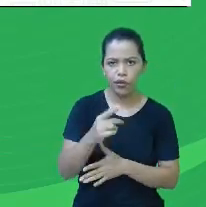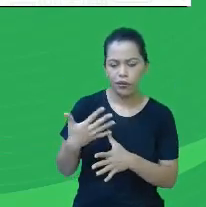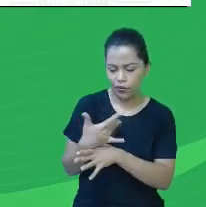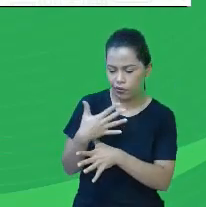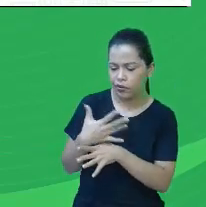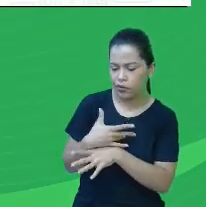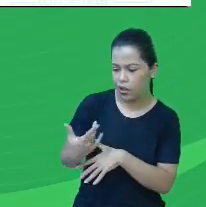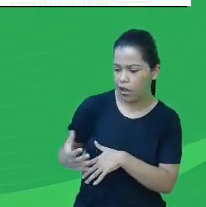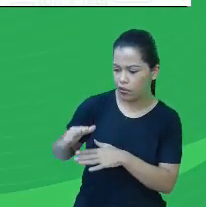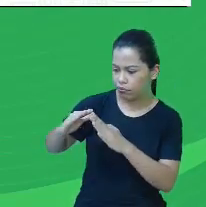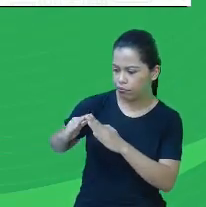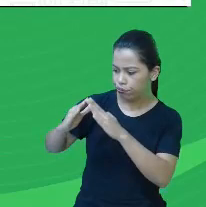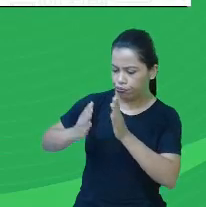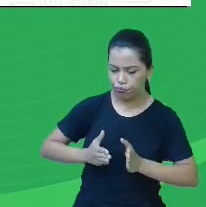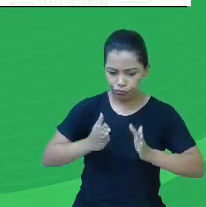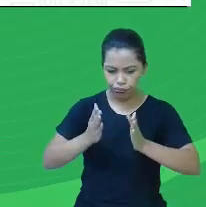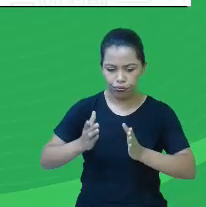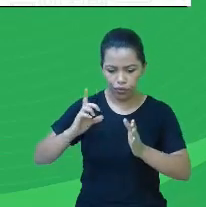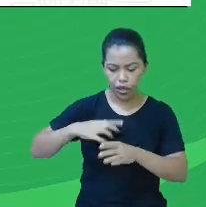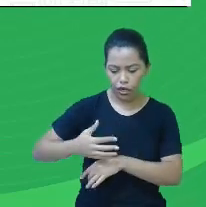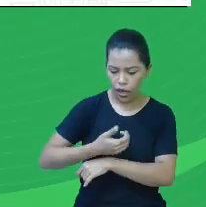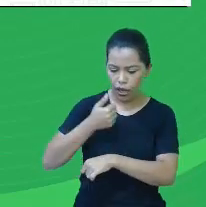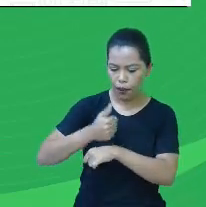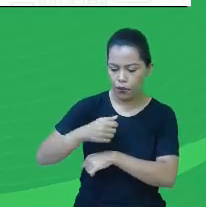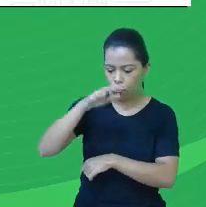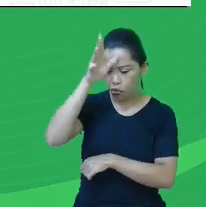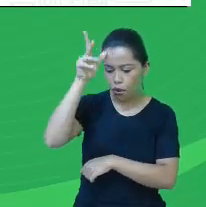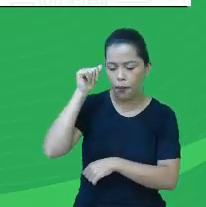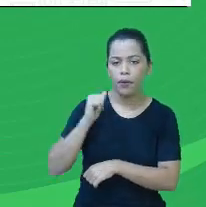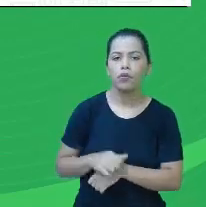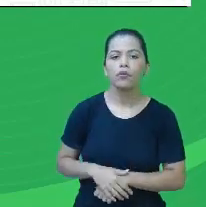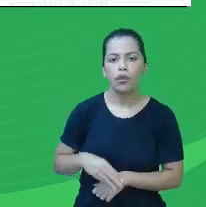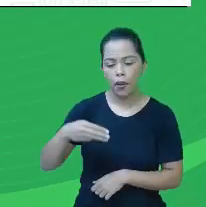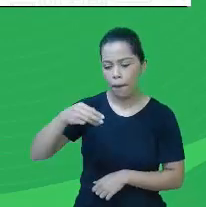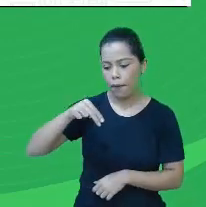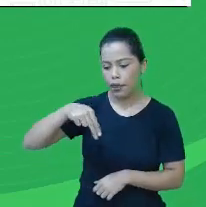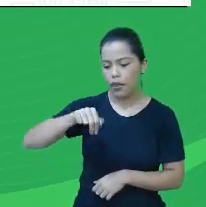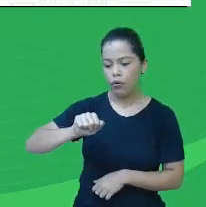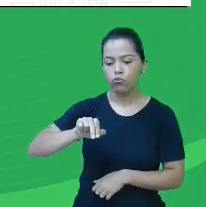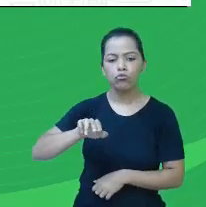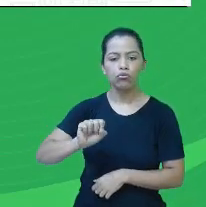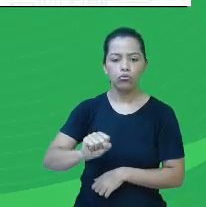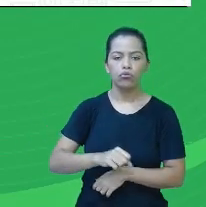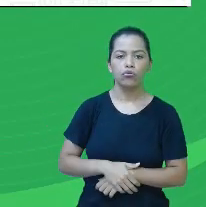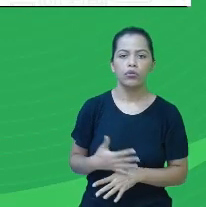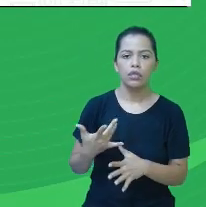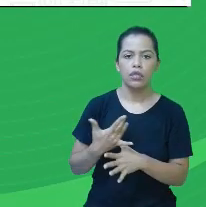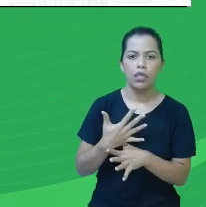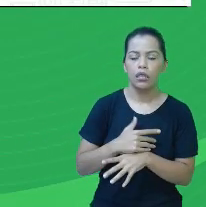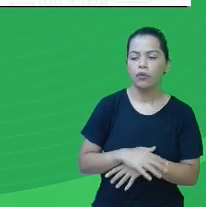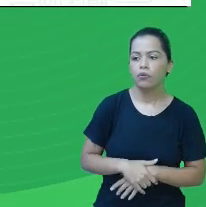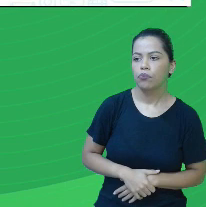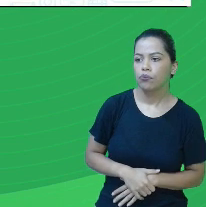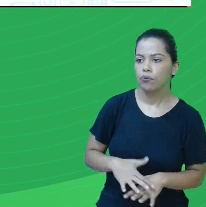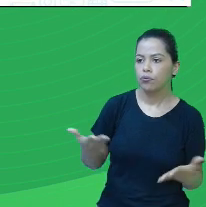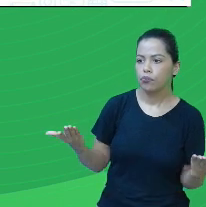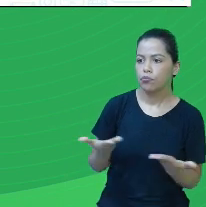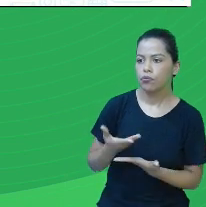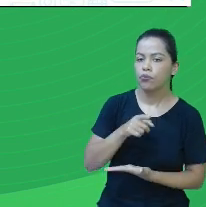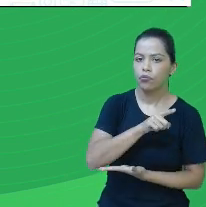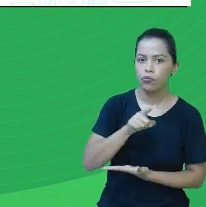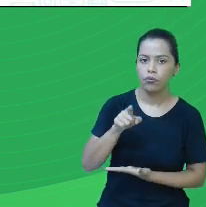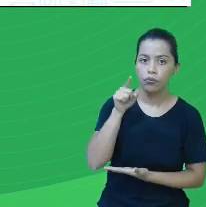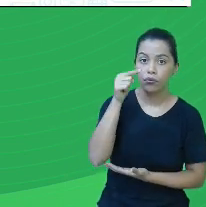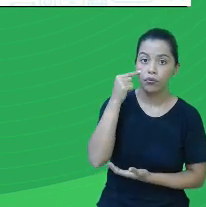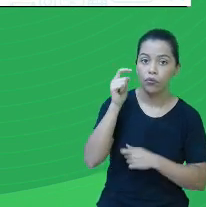nós temos lá na capital do Amazonas, que é a cidade de Manaus. Agora, você está